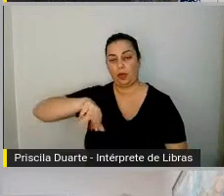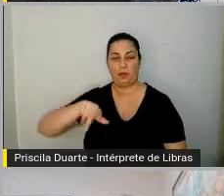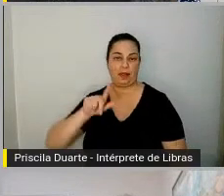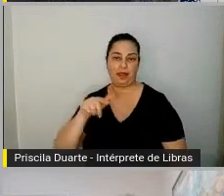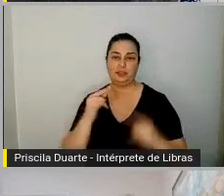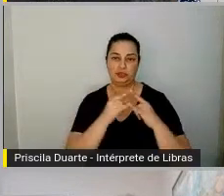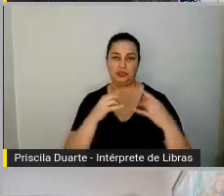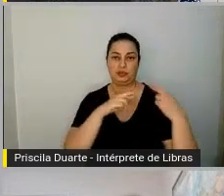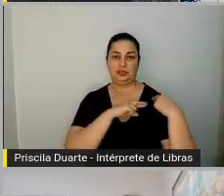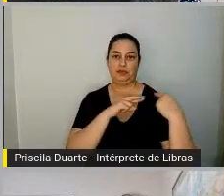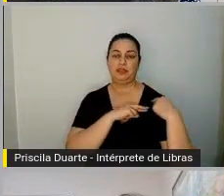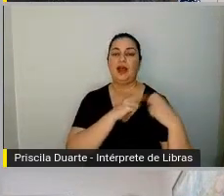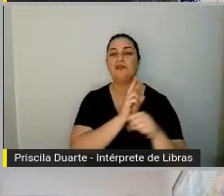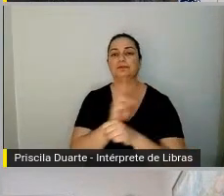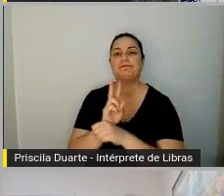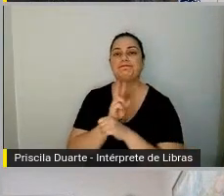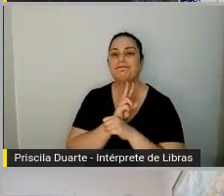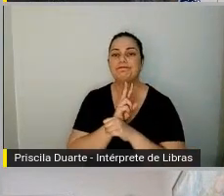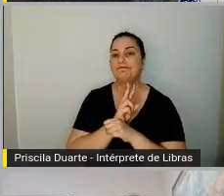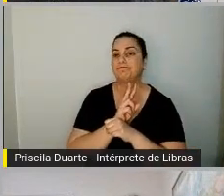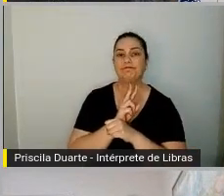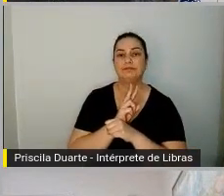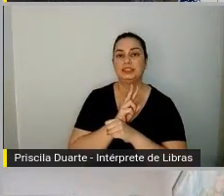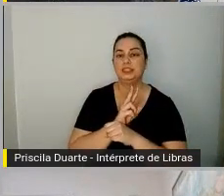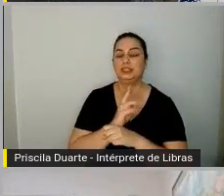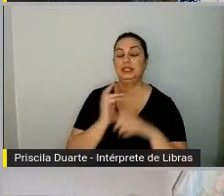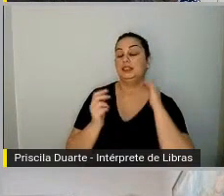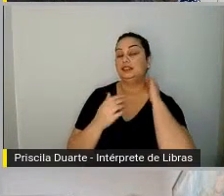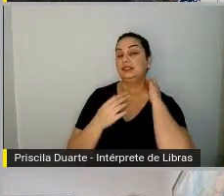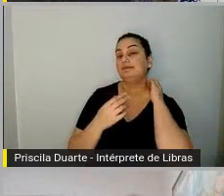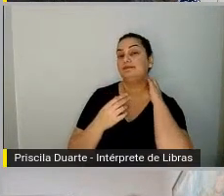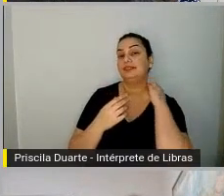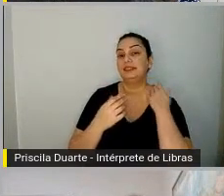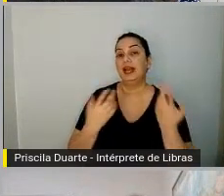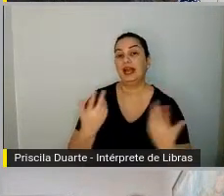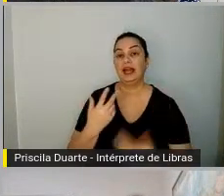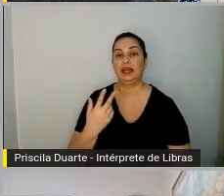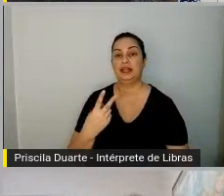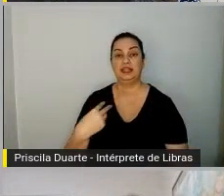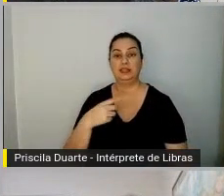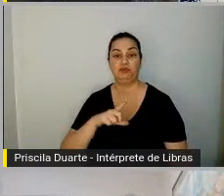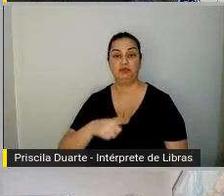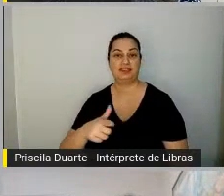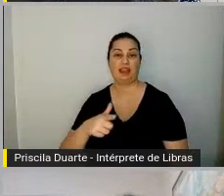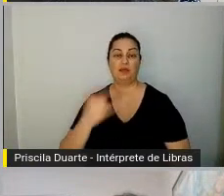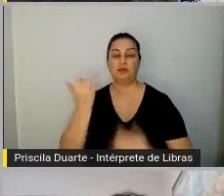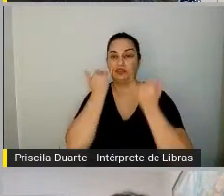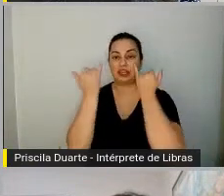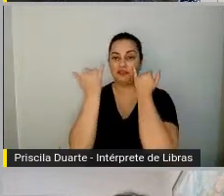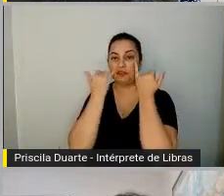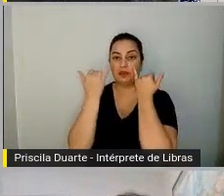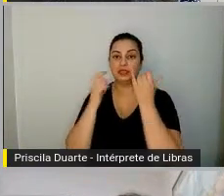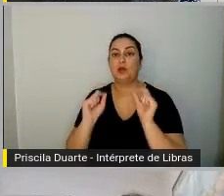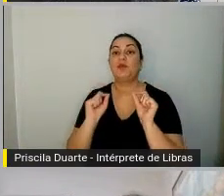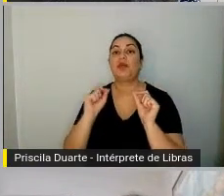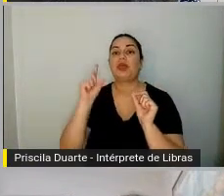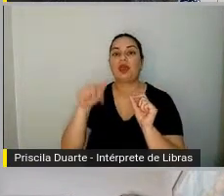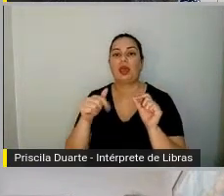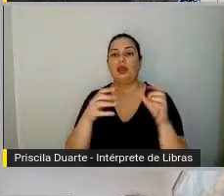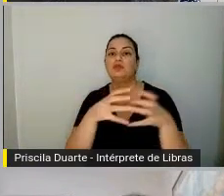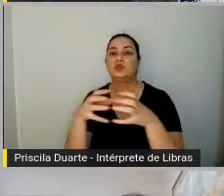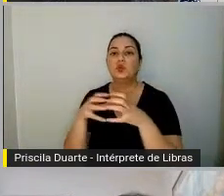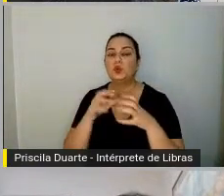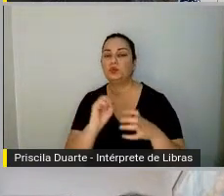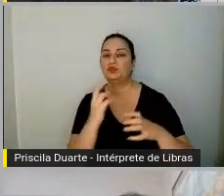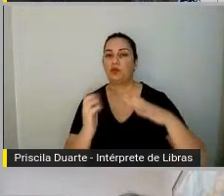investimento, previdência e tal, não detém os dados dos participantes ou cotistas dessas entidades e fundos.